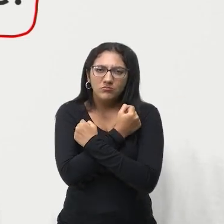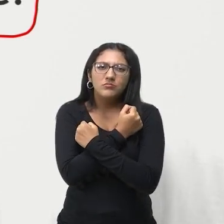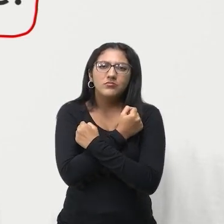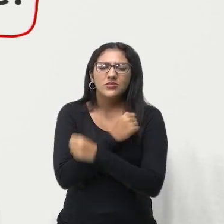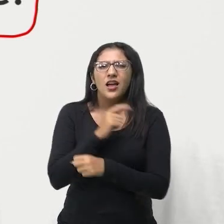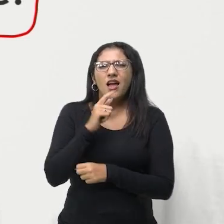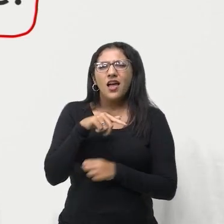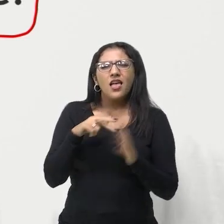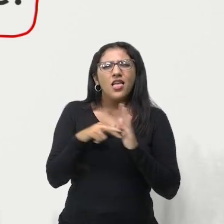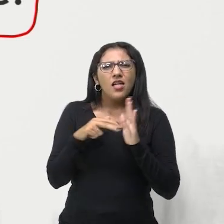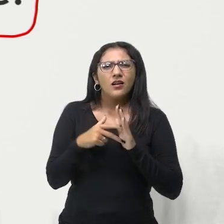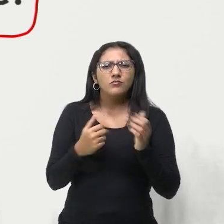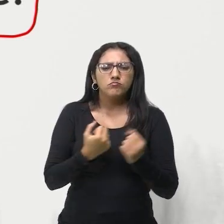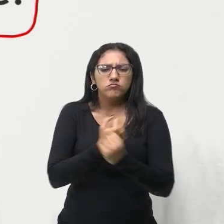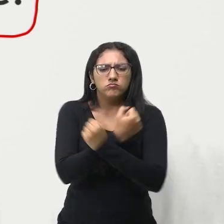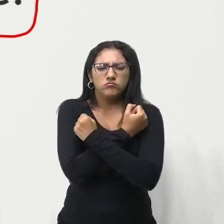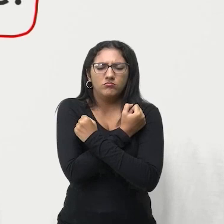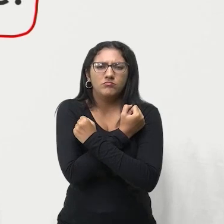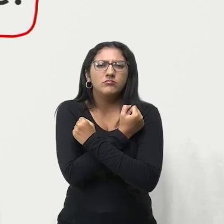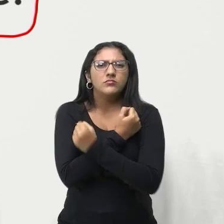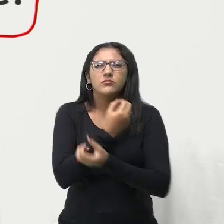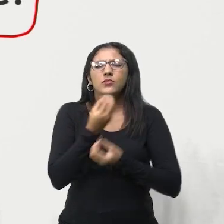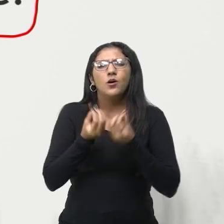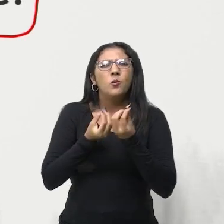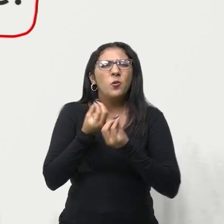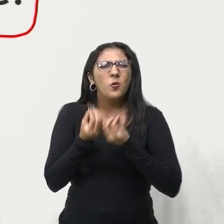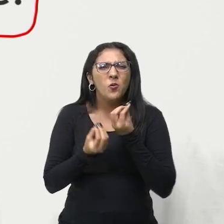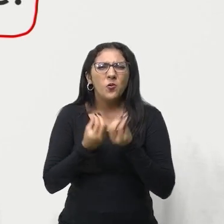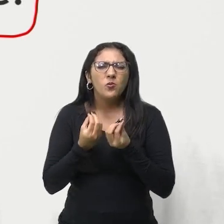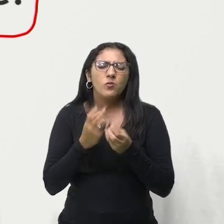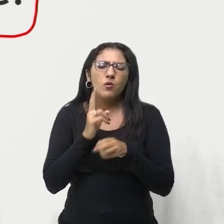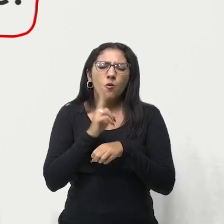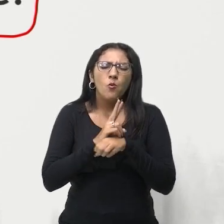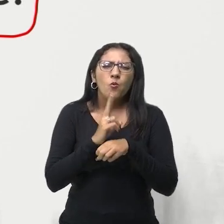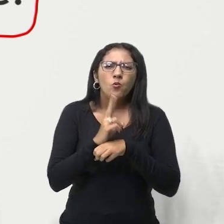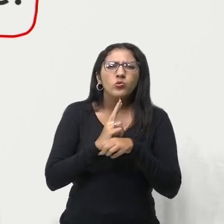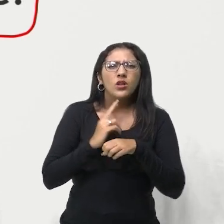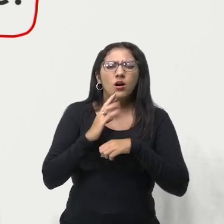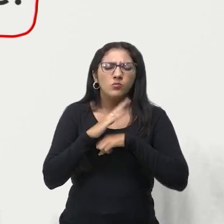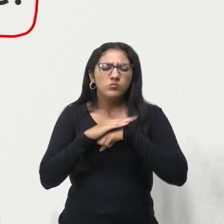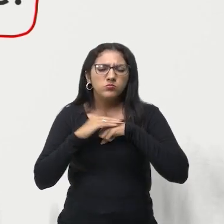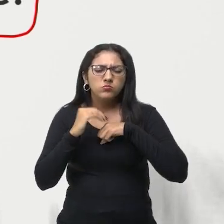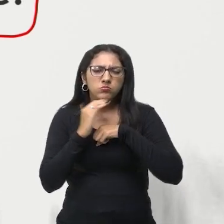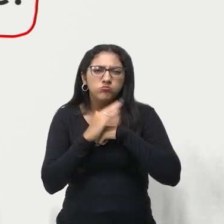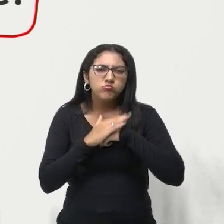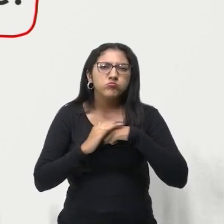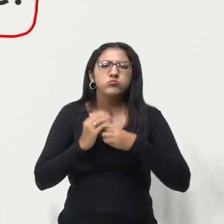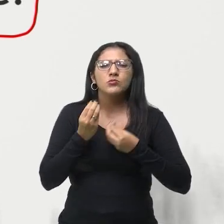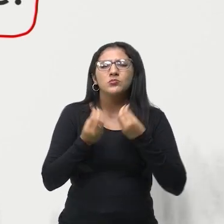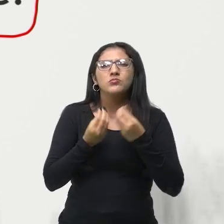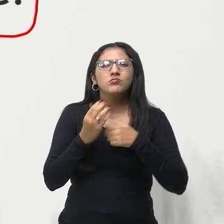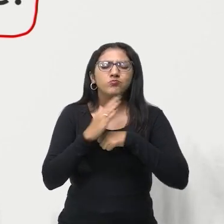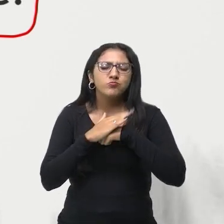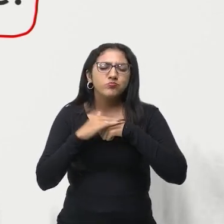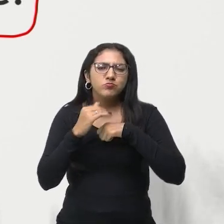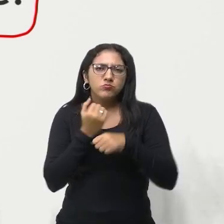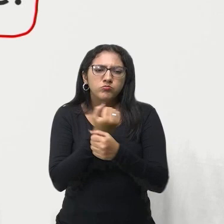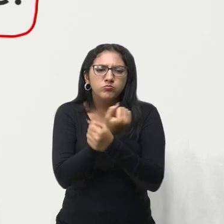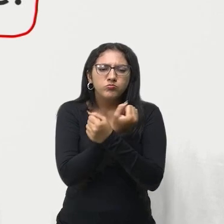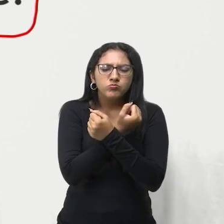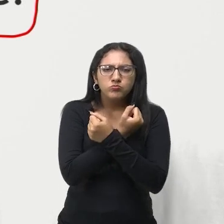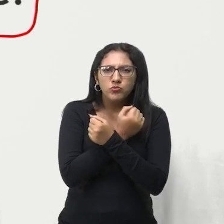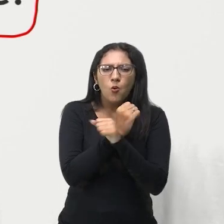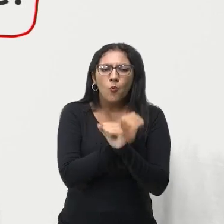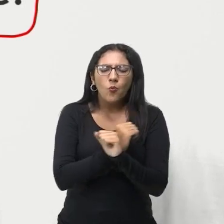abraça. Essa questão do abraçar, como que para envolver alguém, como que para ali